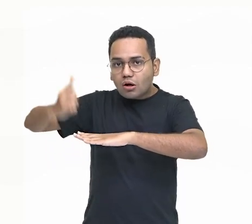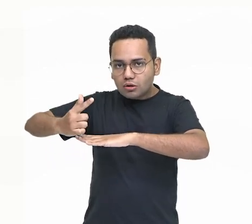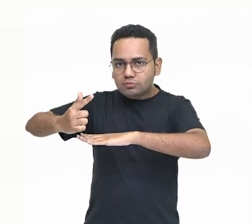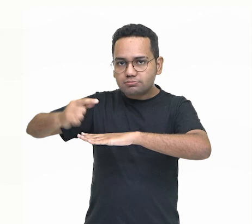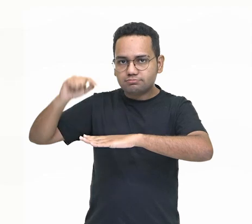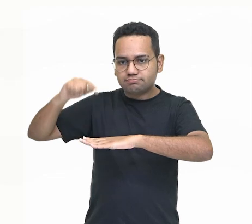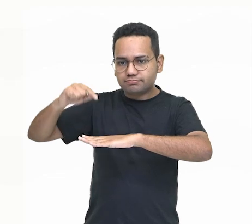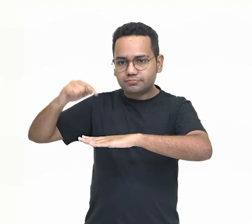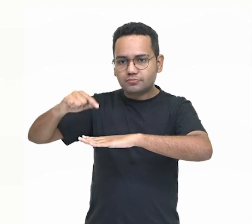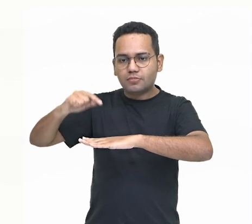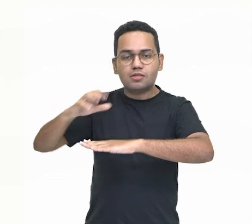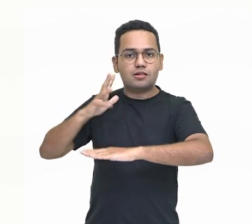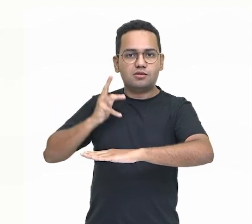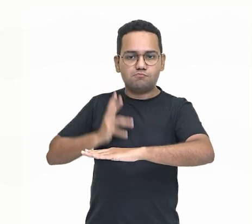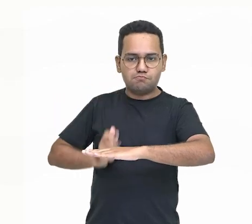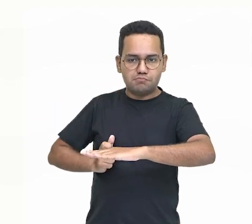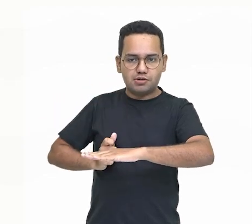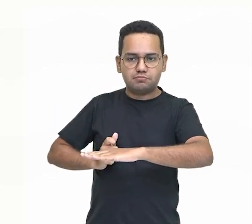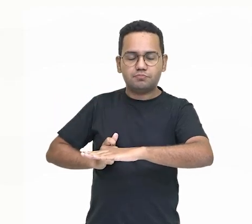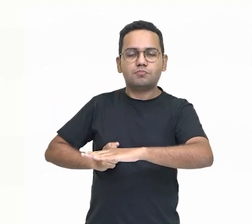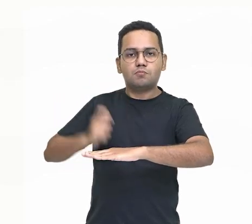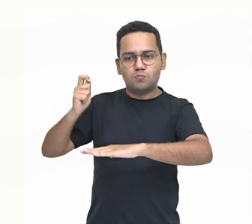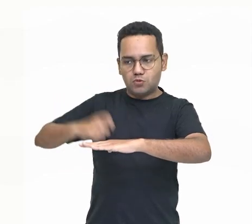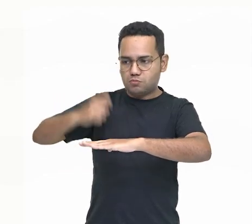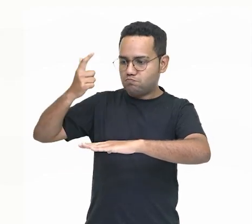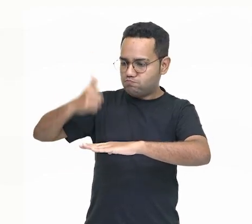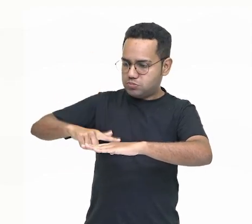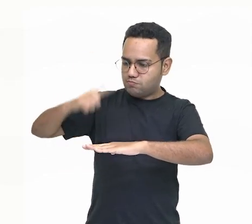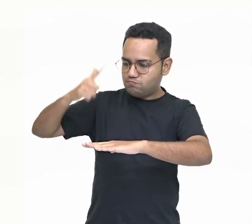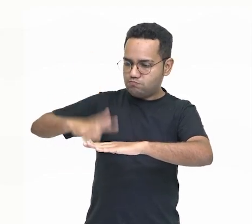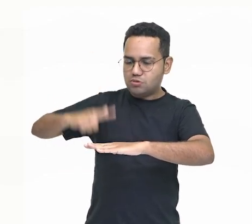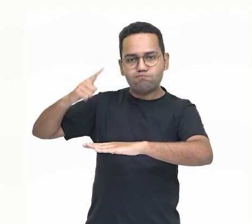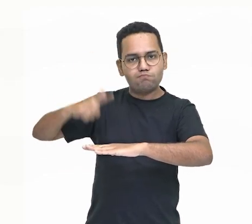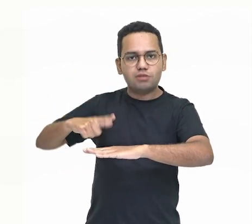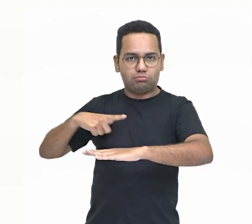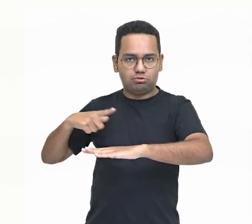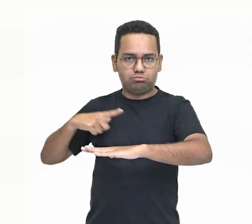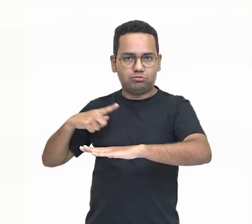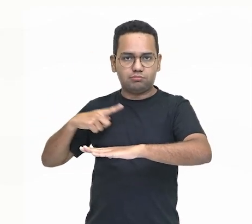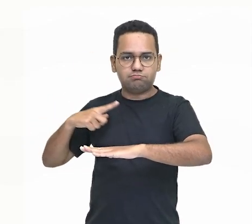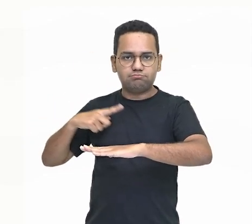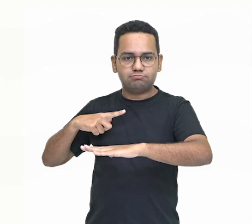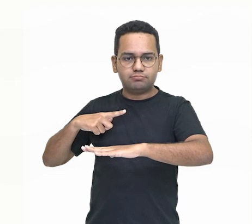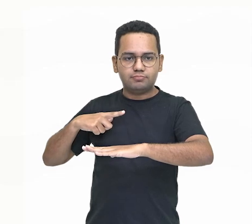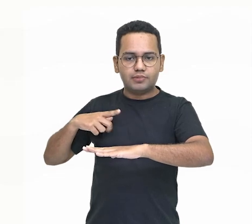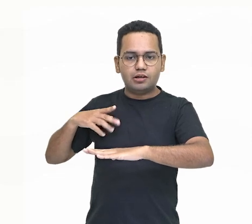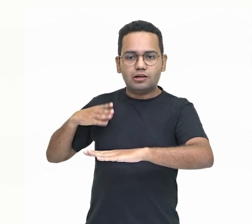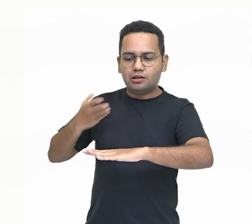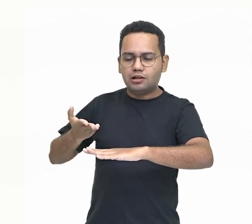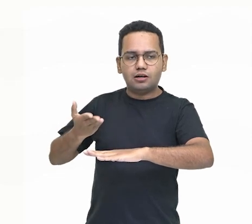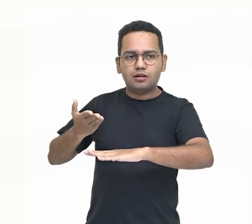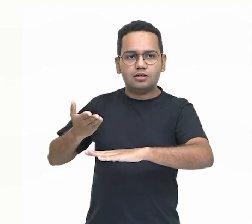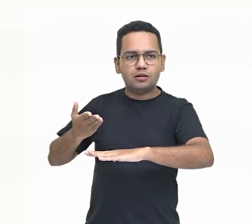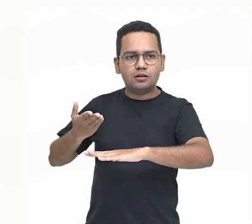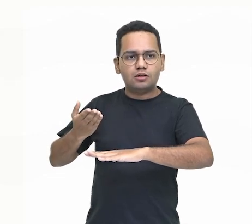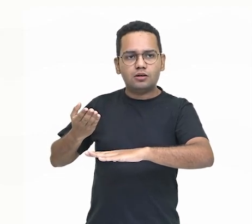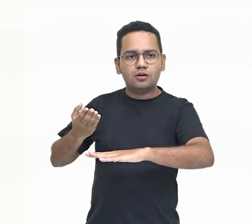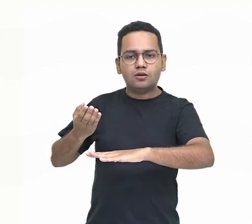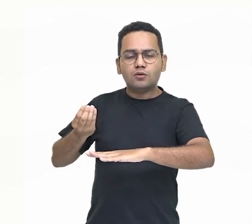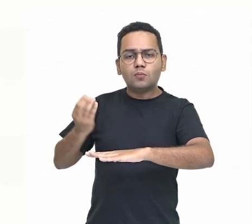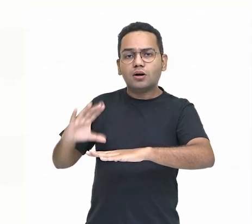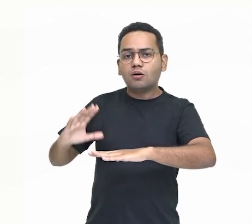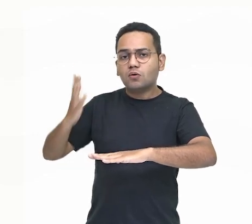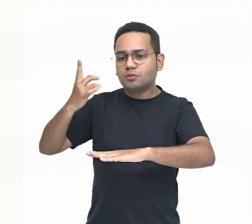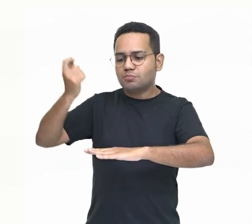energia alternativa, renovável e sustentável e ela funciona com a